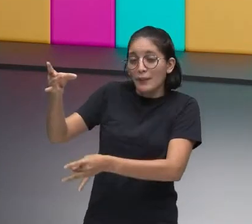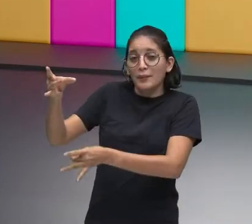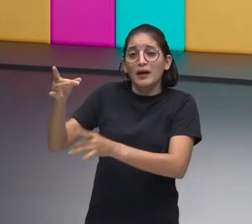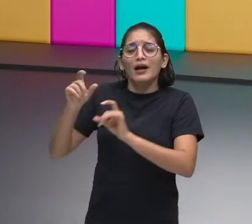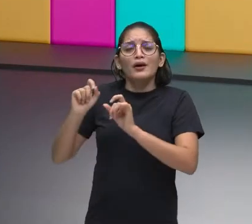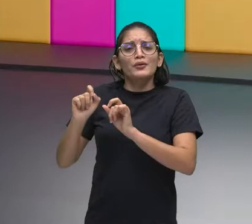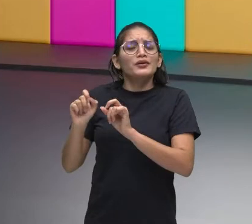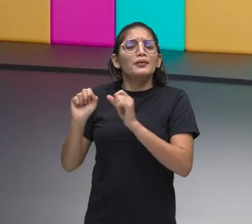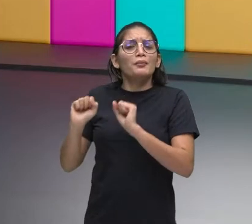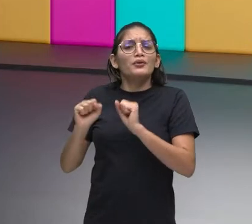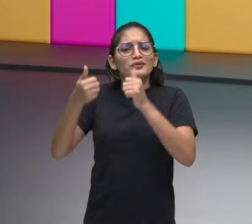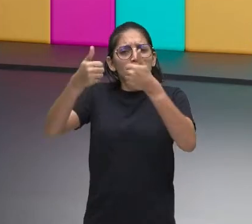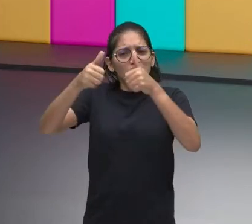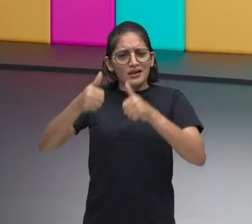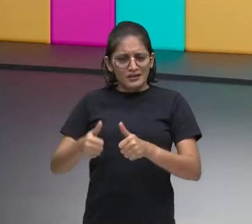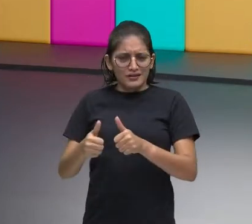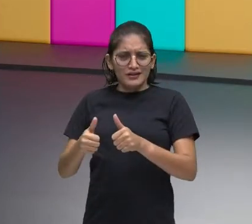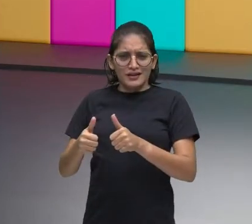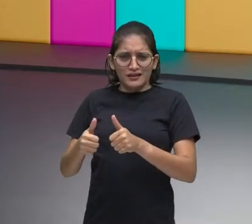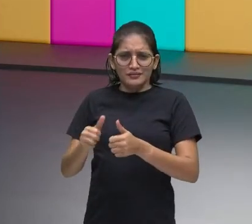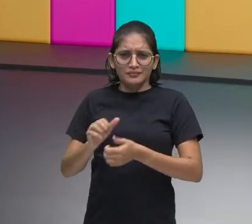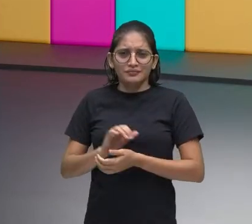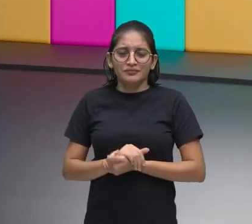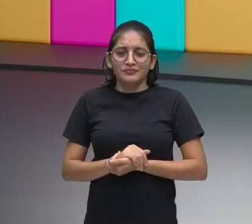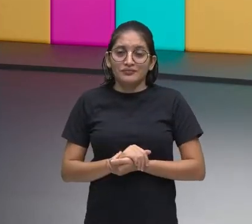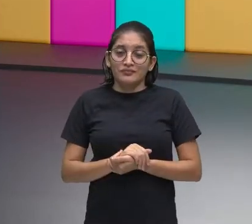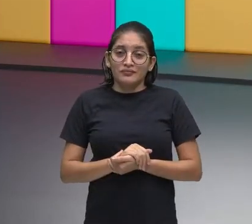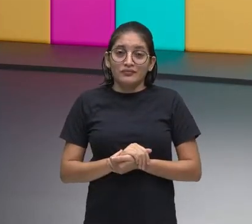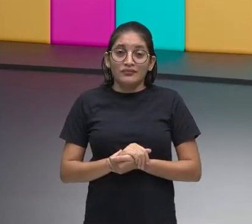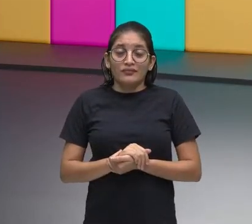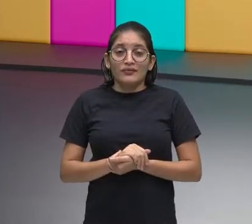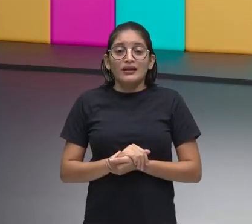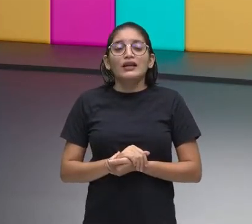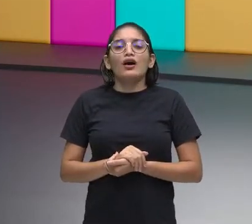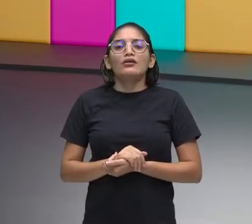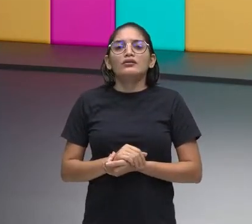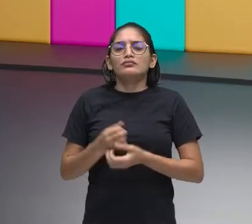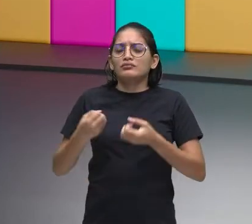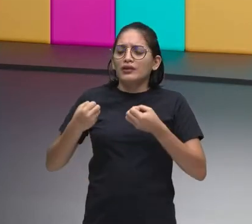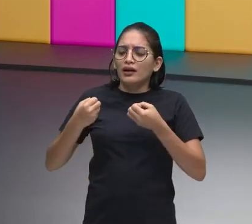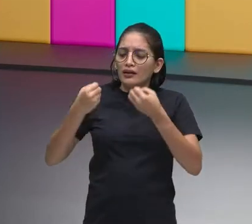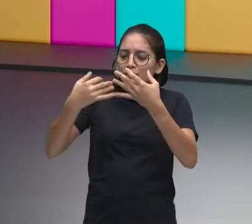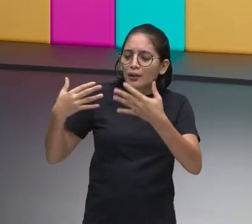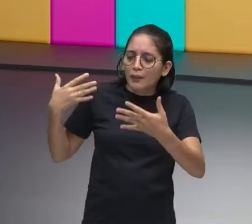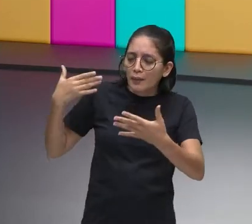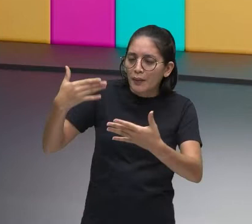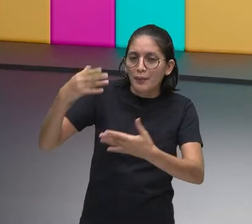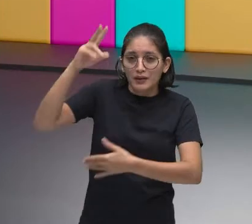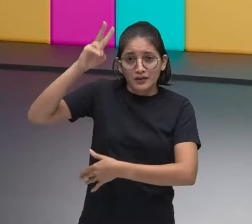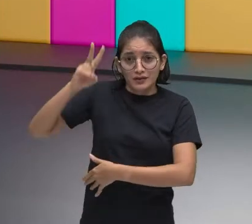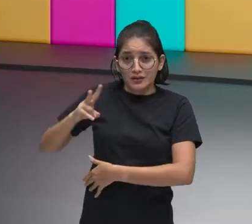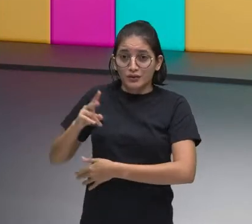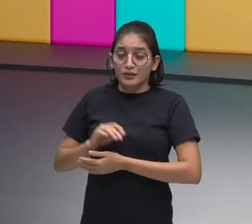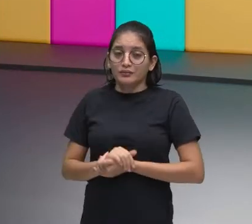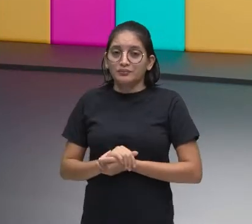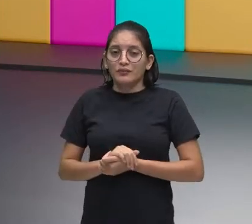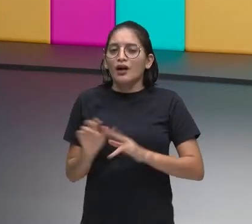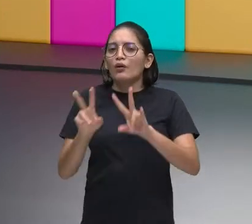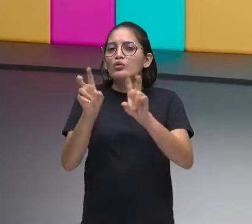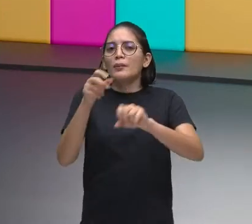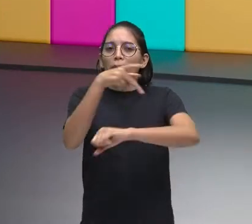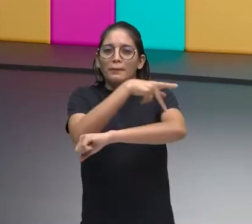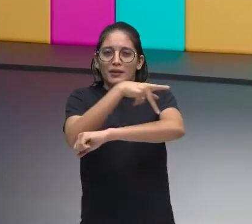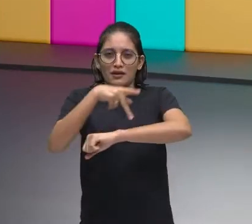que a gente pode avaliar aí? Como a Débora veio, né, discorrendo do meio da história, a pedagogia do amor,